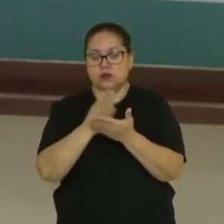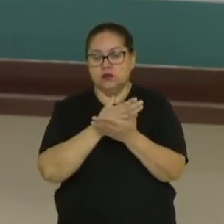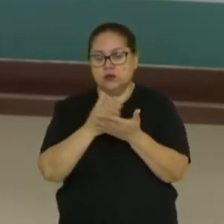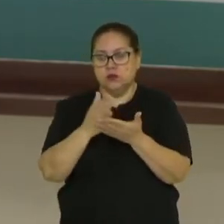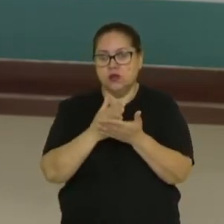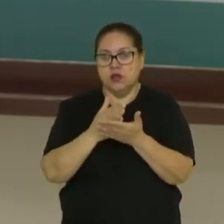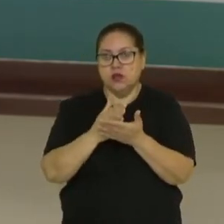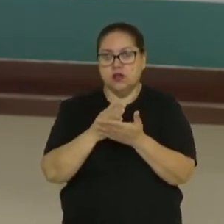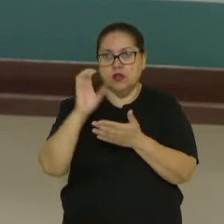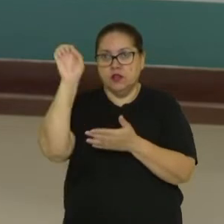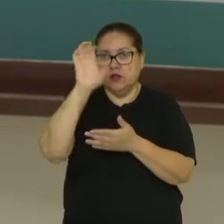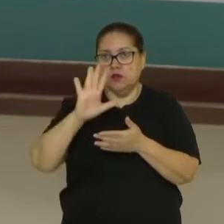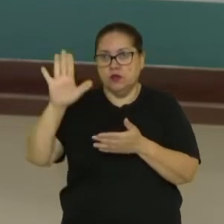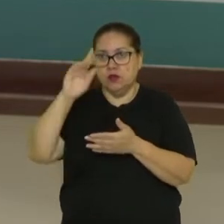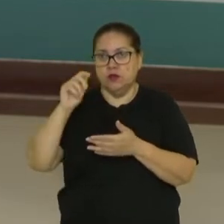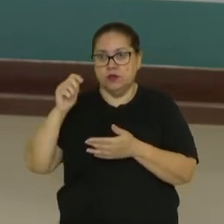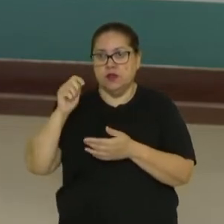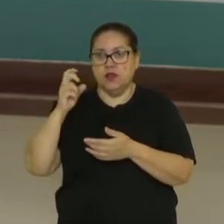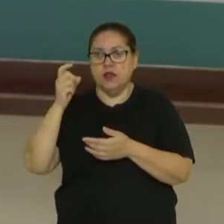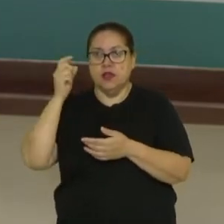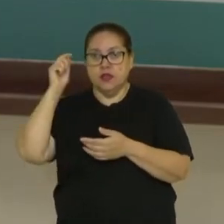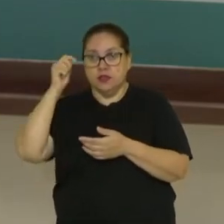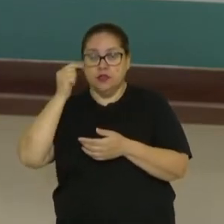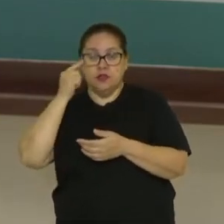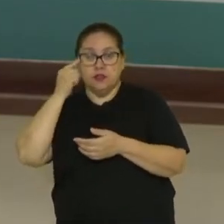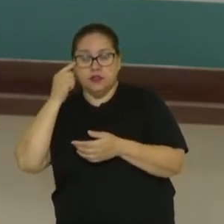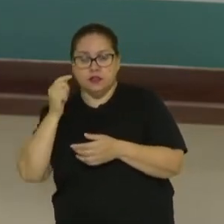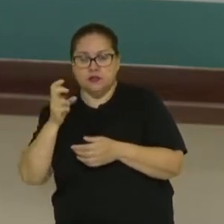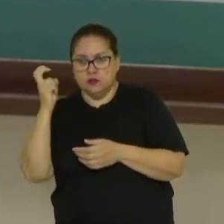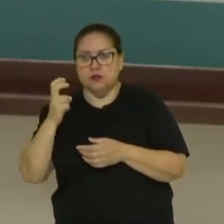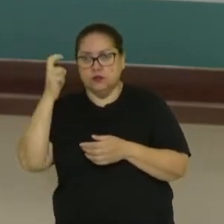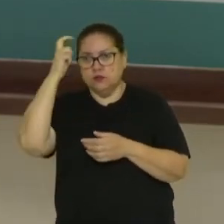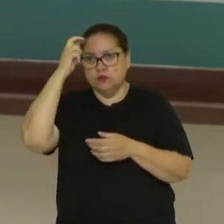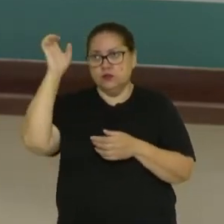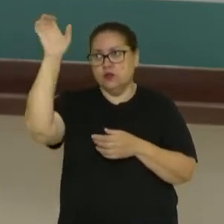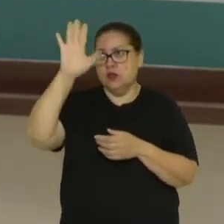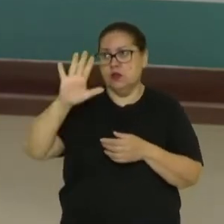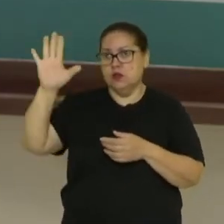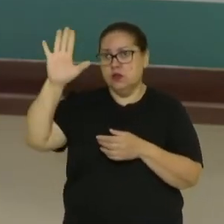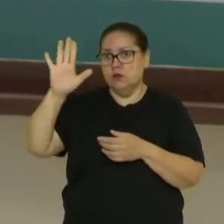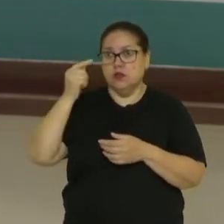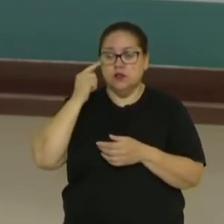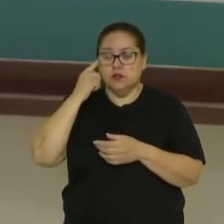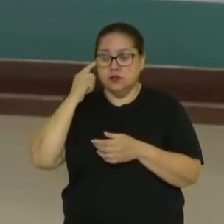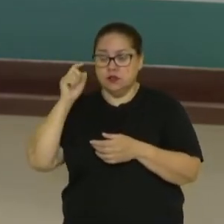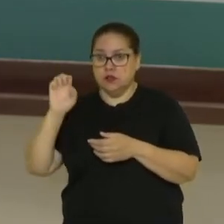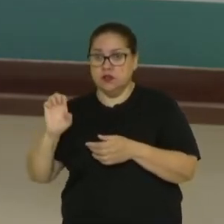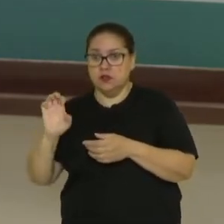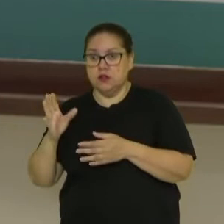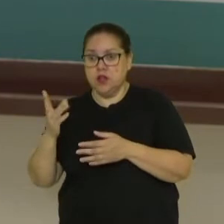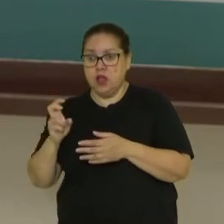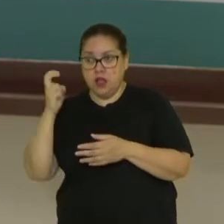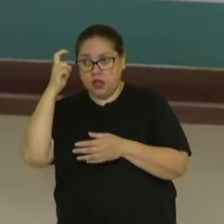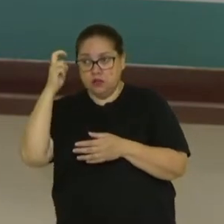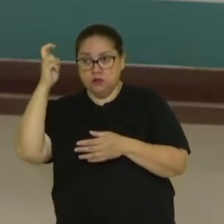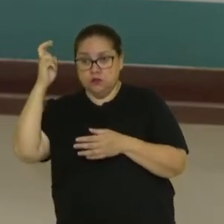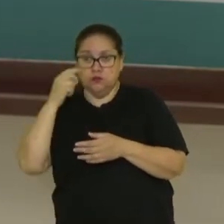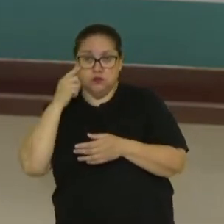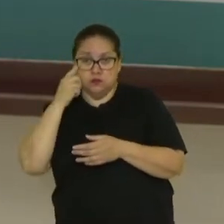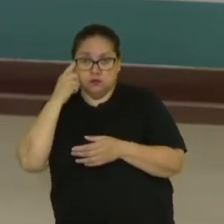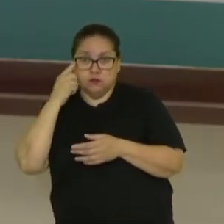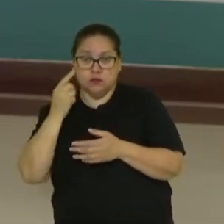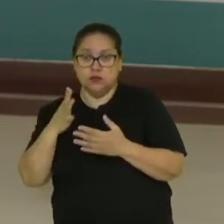Ásia, por quê? Por questões de cultura. É totalmente diferente a cultura europeia da cultura asiática, né? Ou as culturas asiáticas